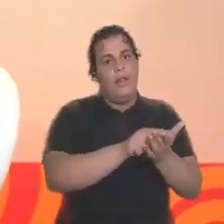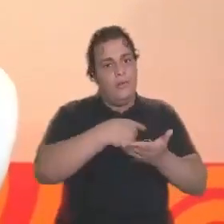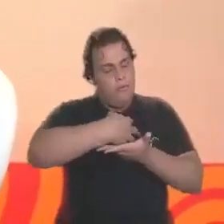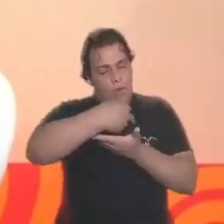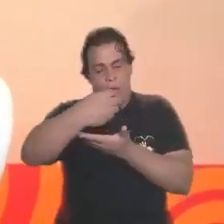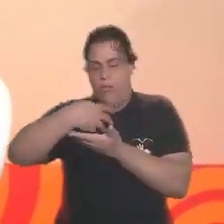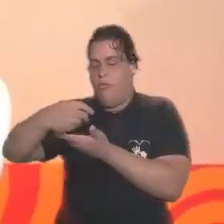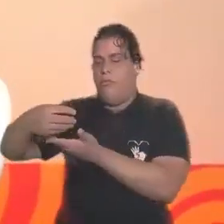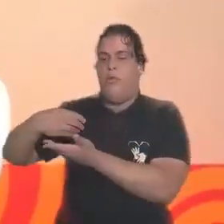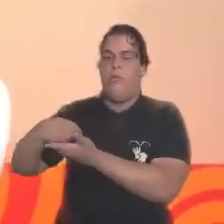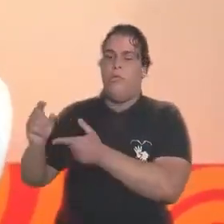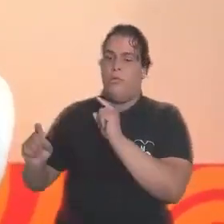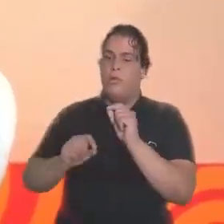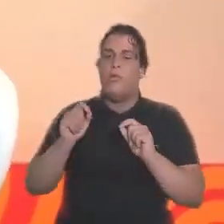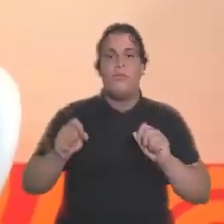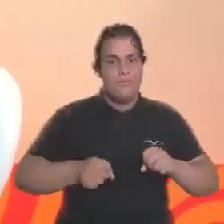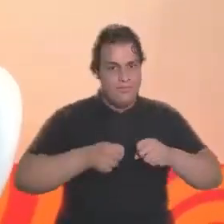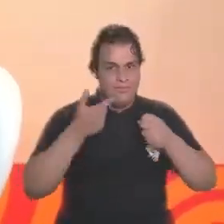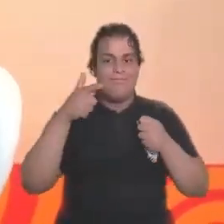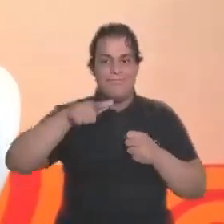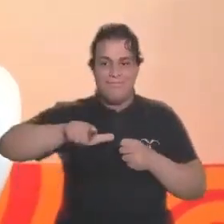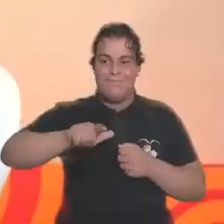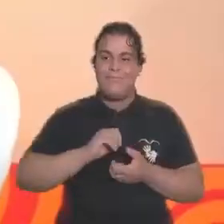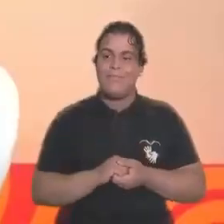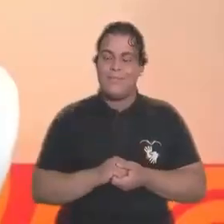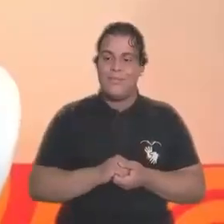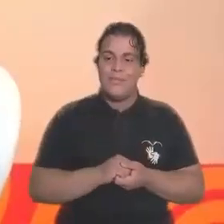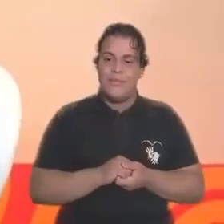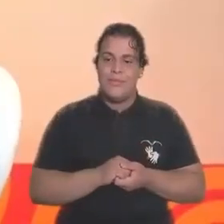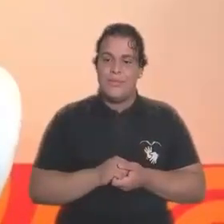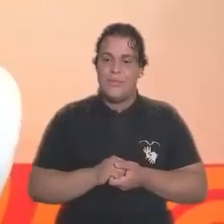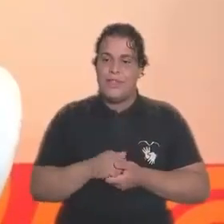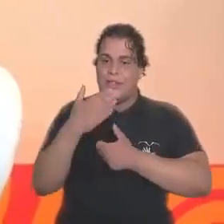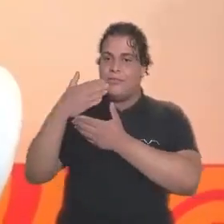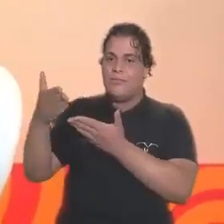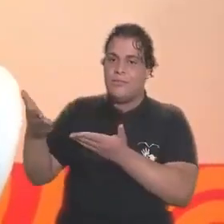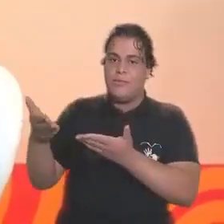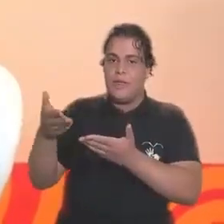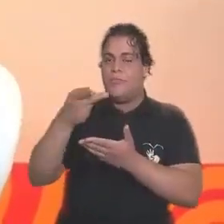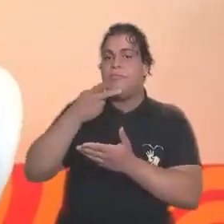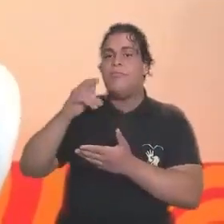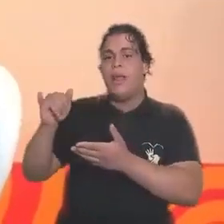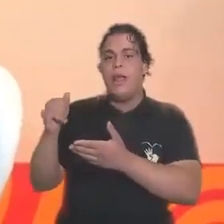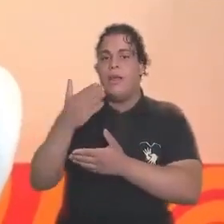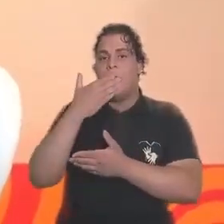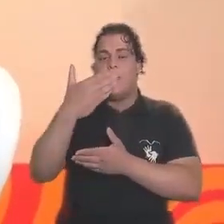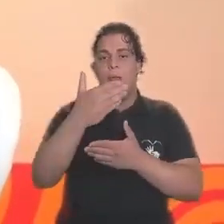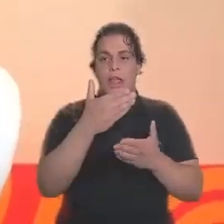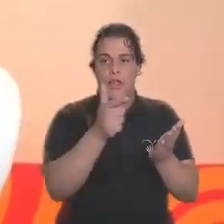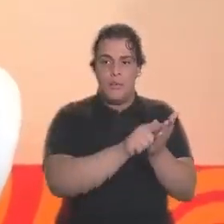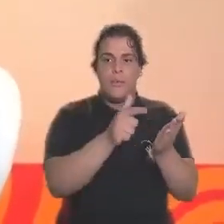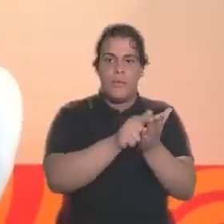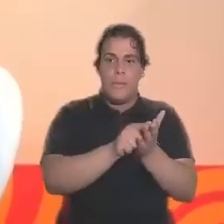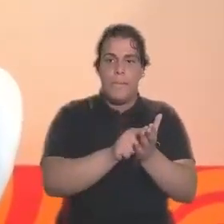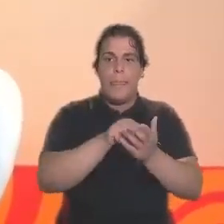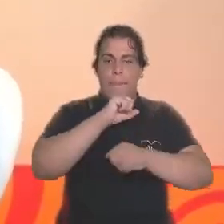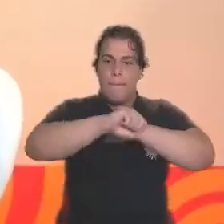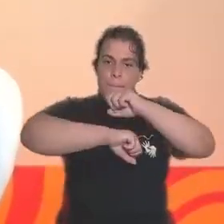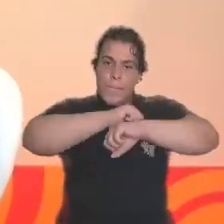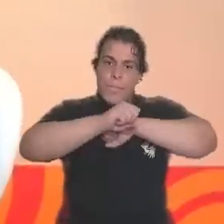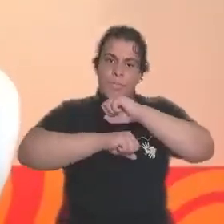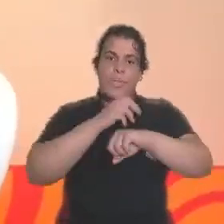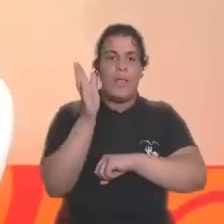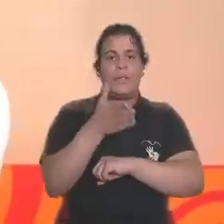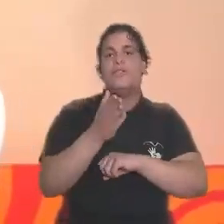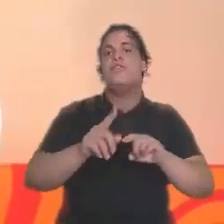gente consegue, pais também que solicitam livro, a gente está organizando e ele já está funcionando na prática. Então,